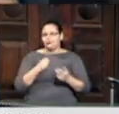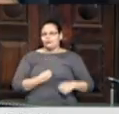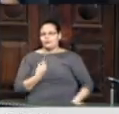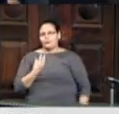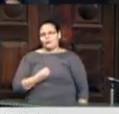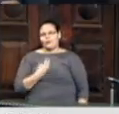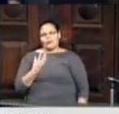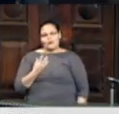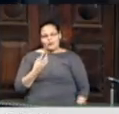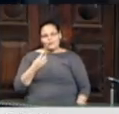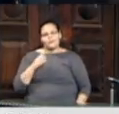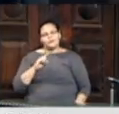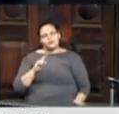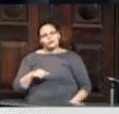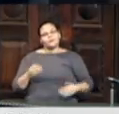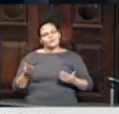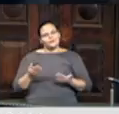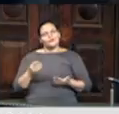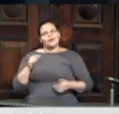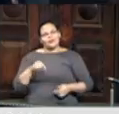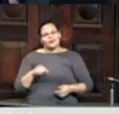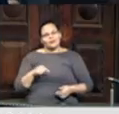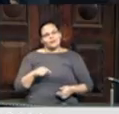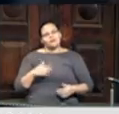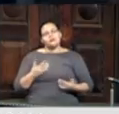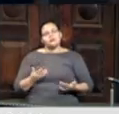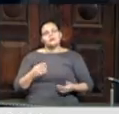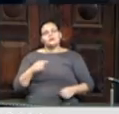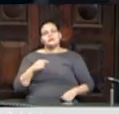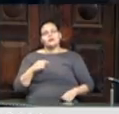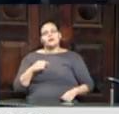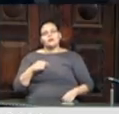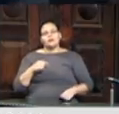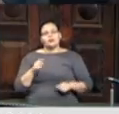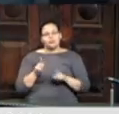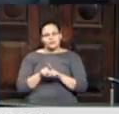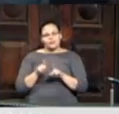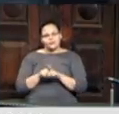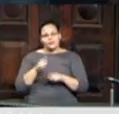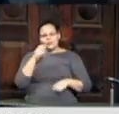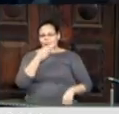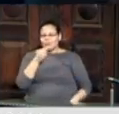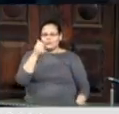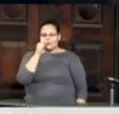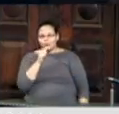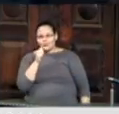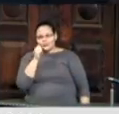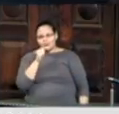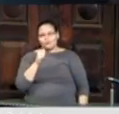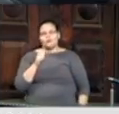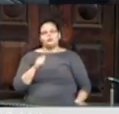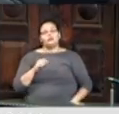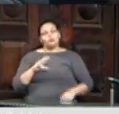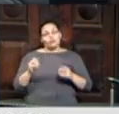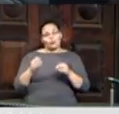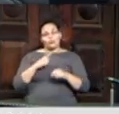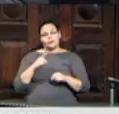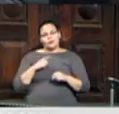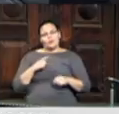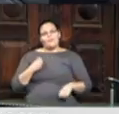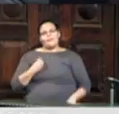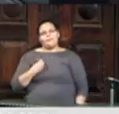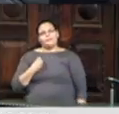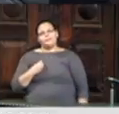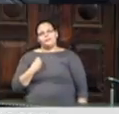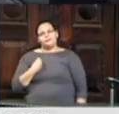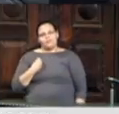poemas, referenciados, inclusive, por um naipe masculino e por um naipe feminino. Eles estão todos presentes, nós ouvimos